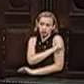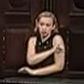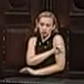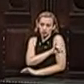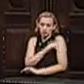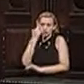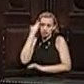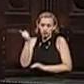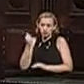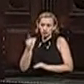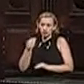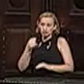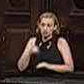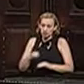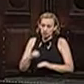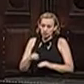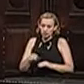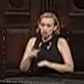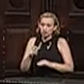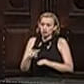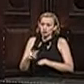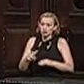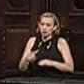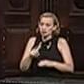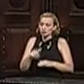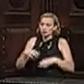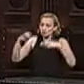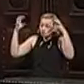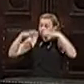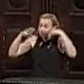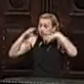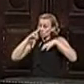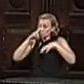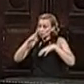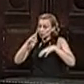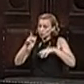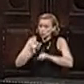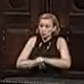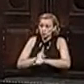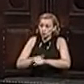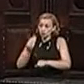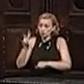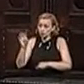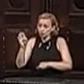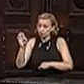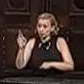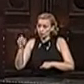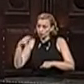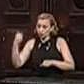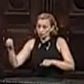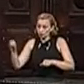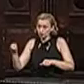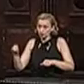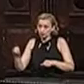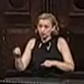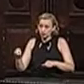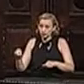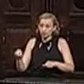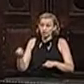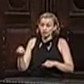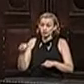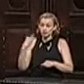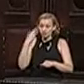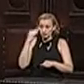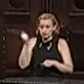tem potencial de chuvas fortes, principalmente no período de verão, faz-se necessário um trabalho